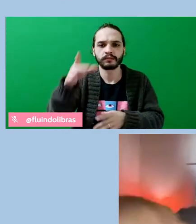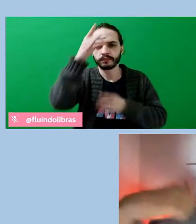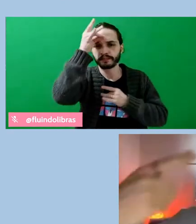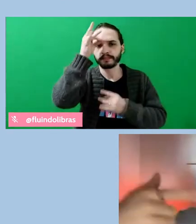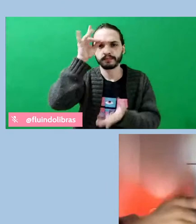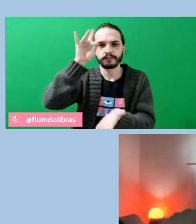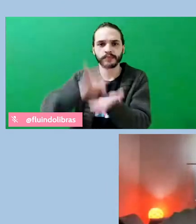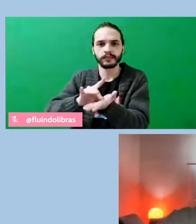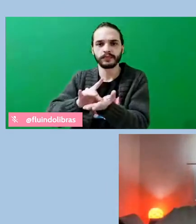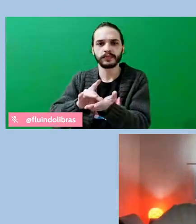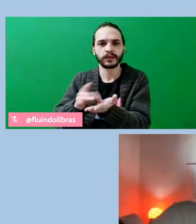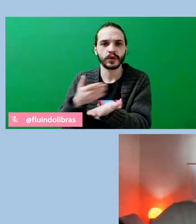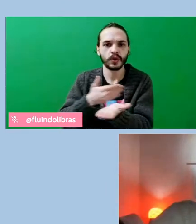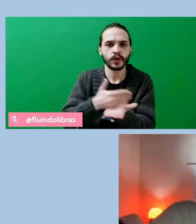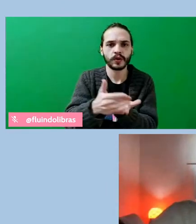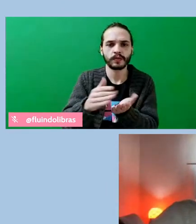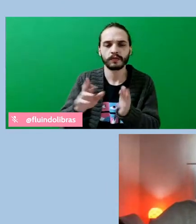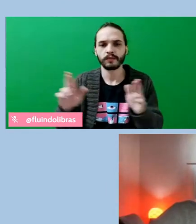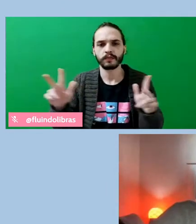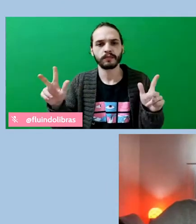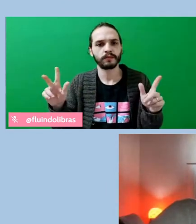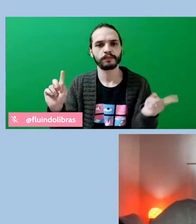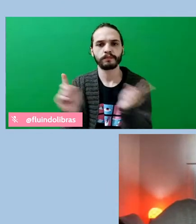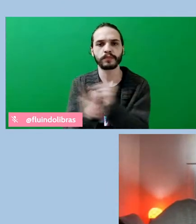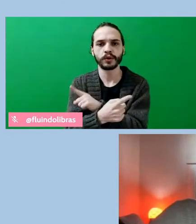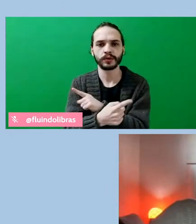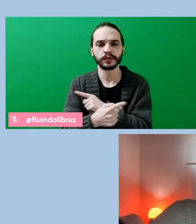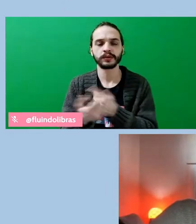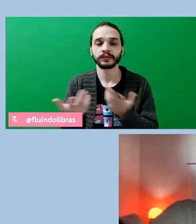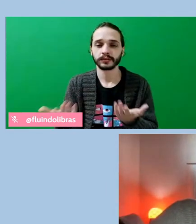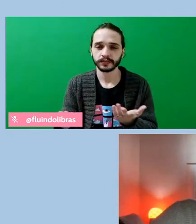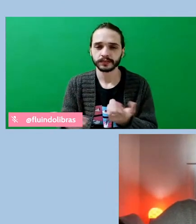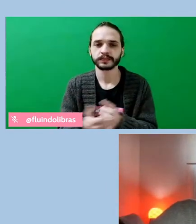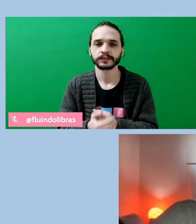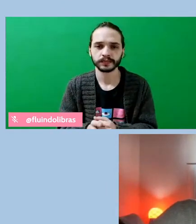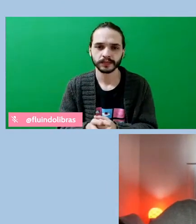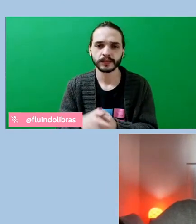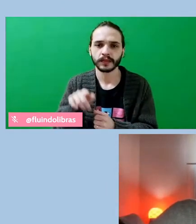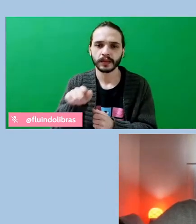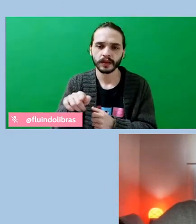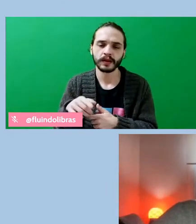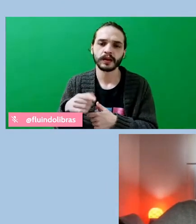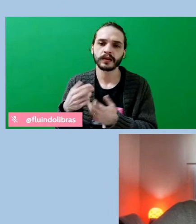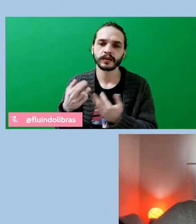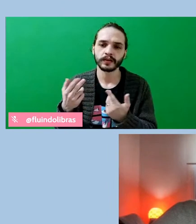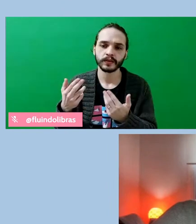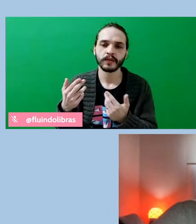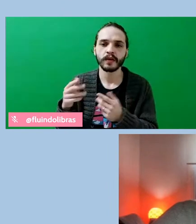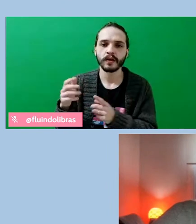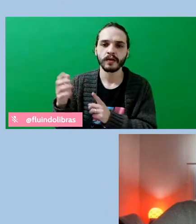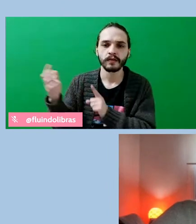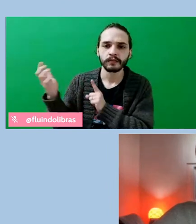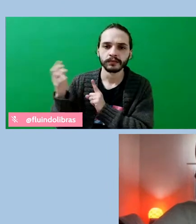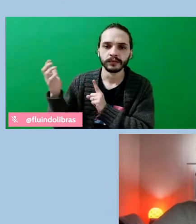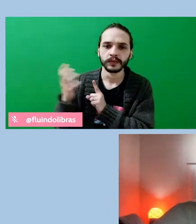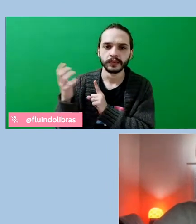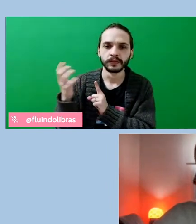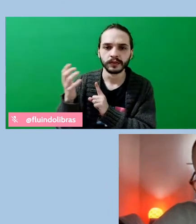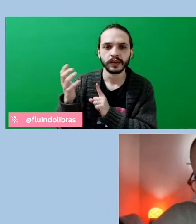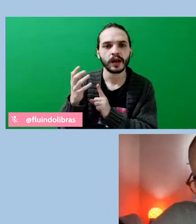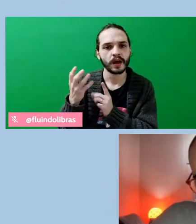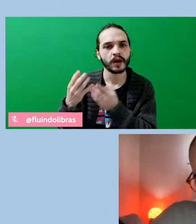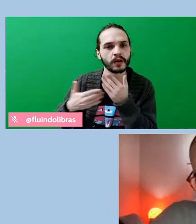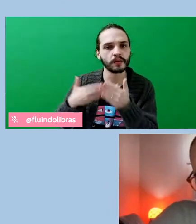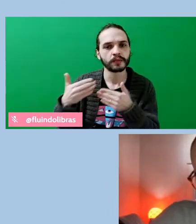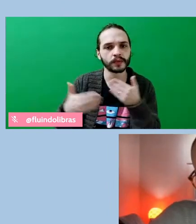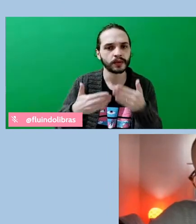Você termina flipado, como foi o começo. Então ele foi um pouco nos rondando o Persona, sabe? E o Persona também foi muito